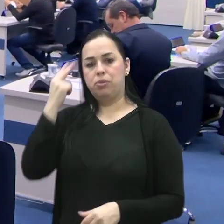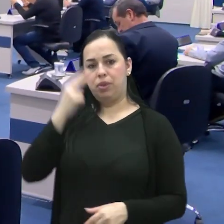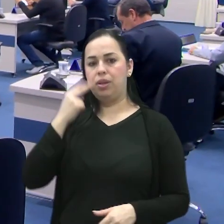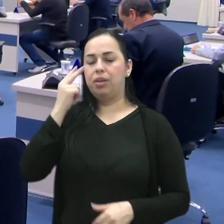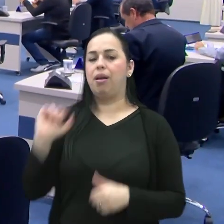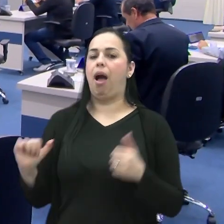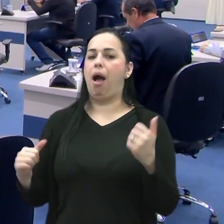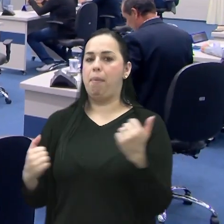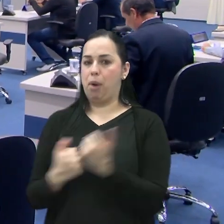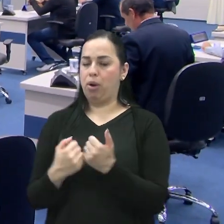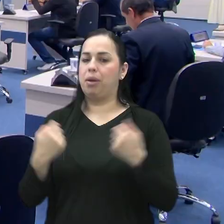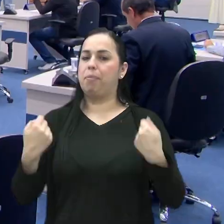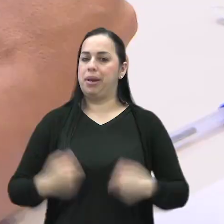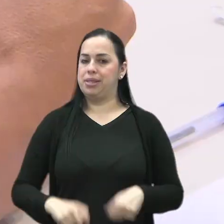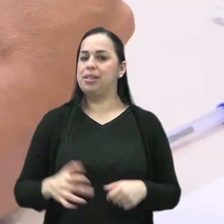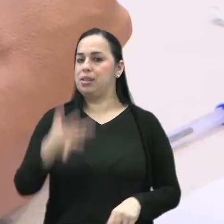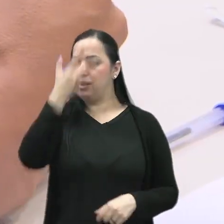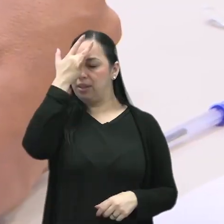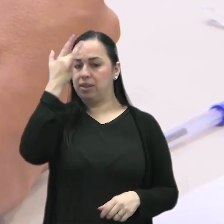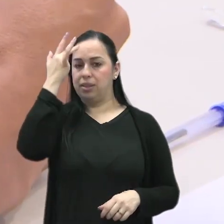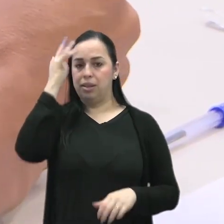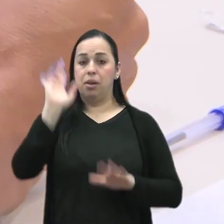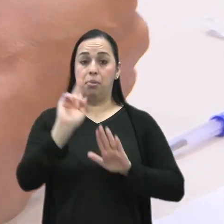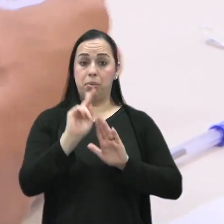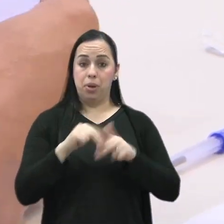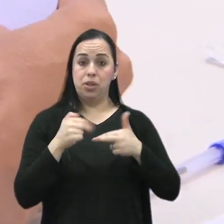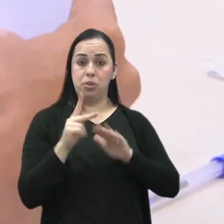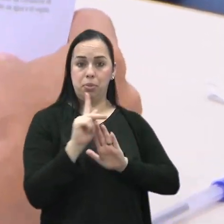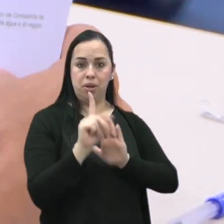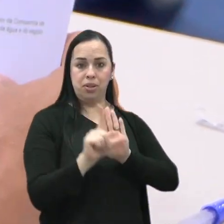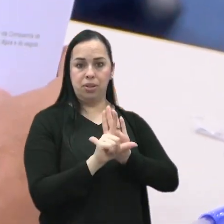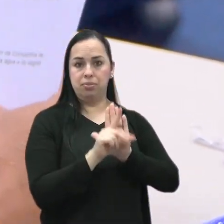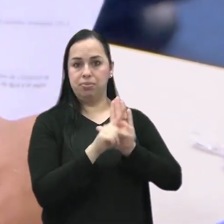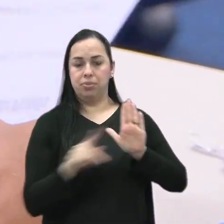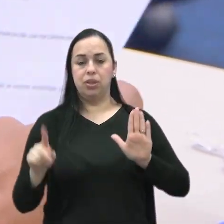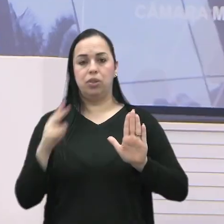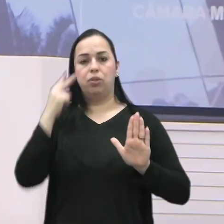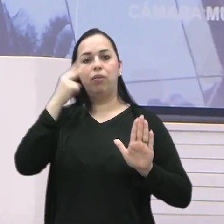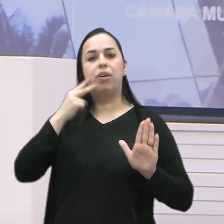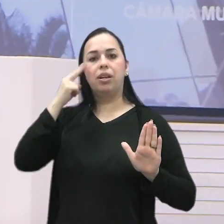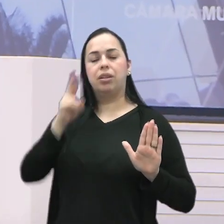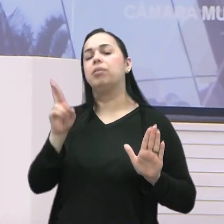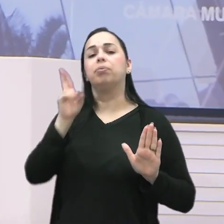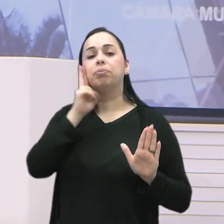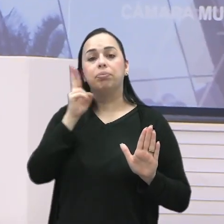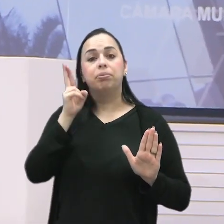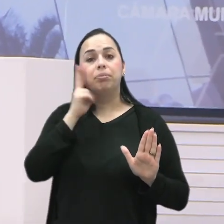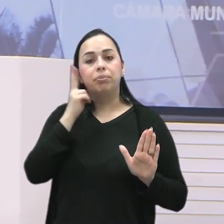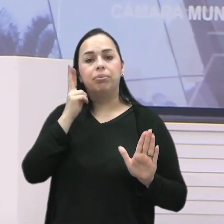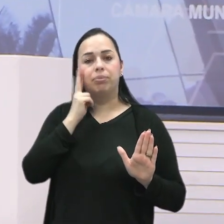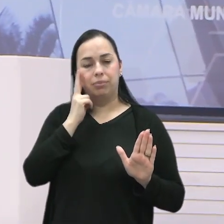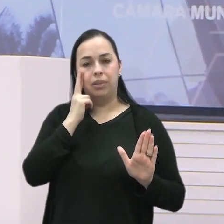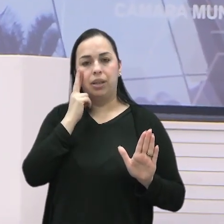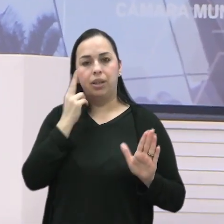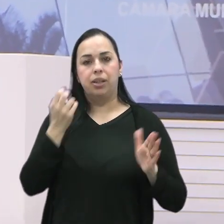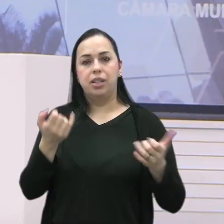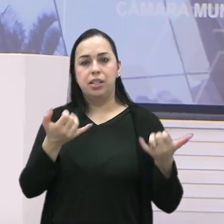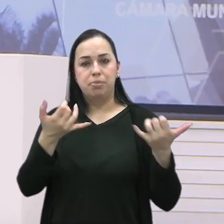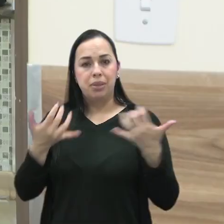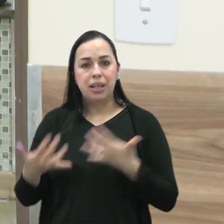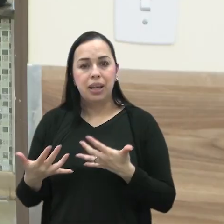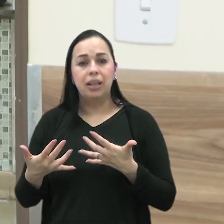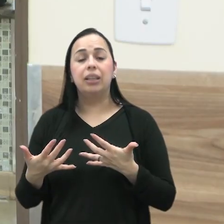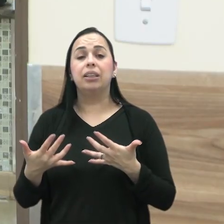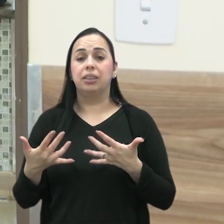com a saúde mental materna. Um projeto de lei em tramitação do vereador Renato Santiago